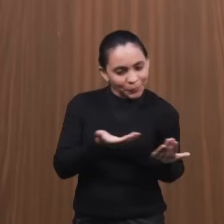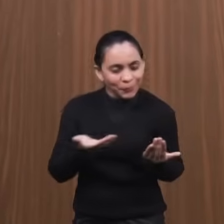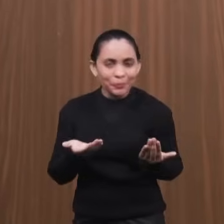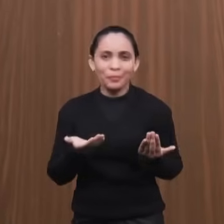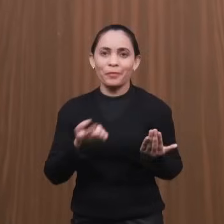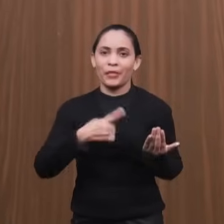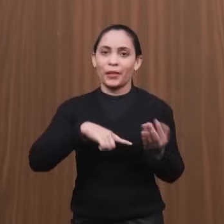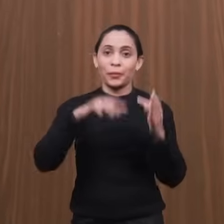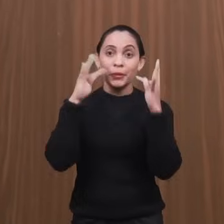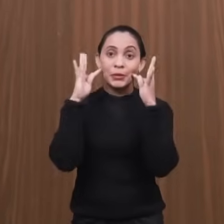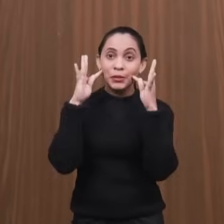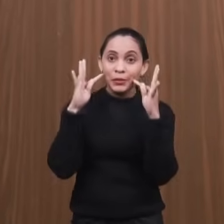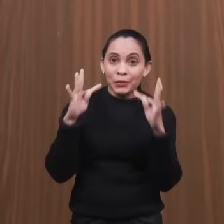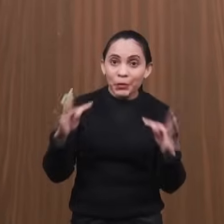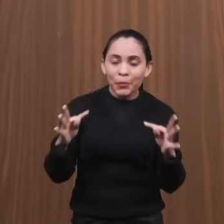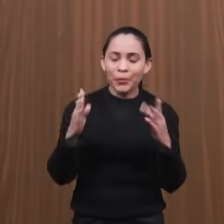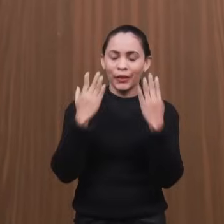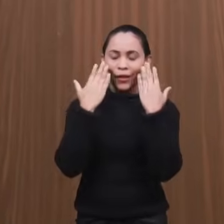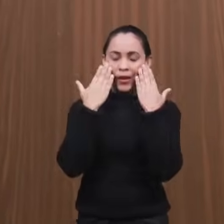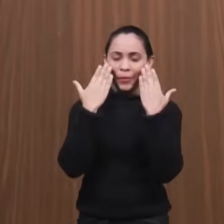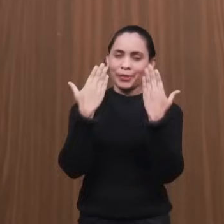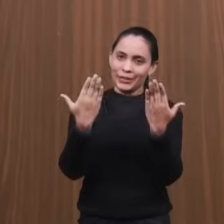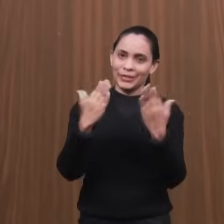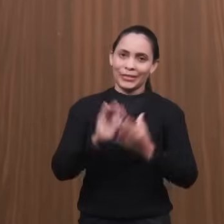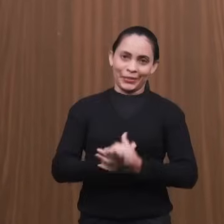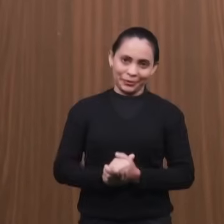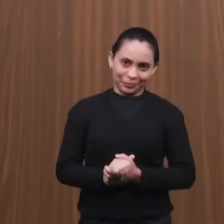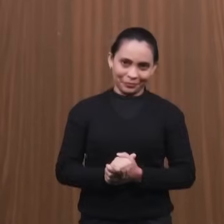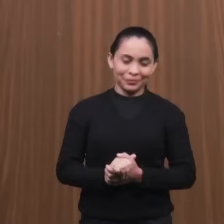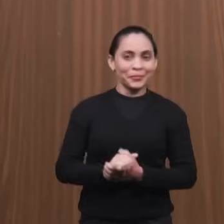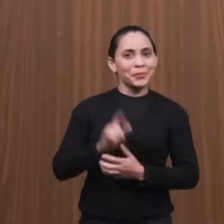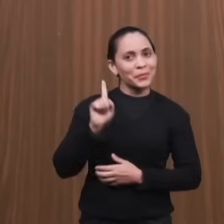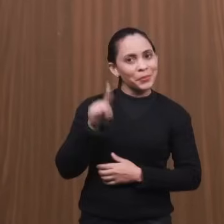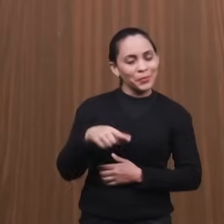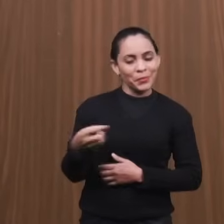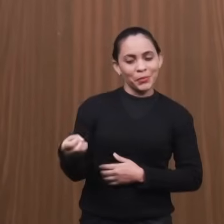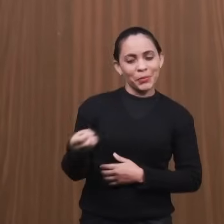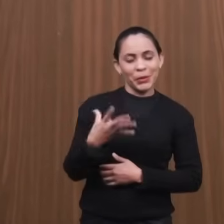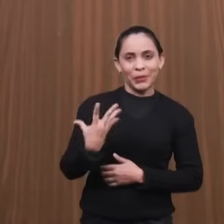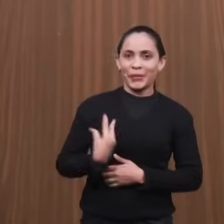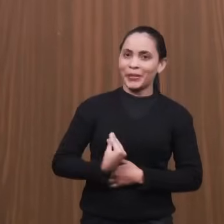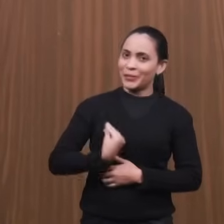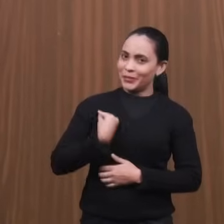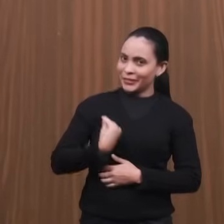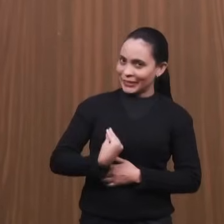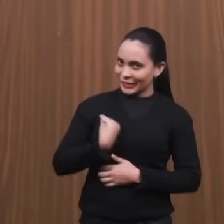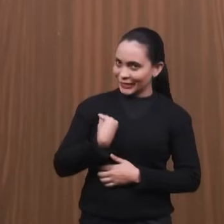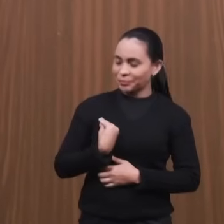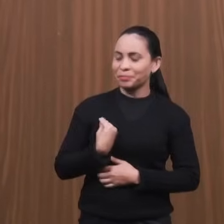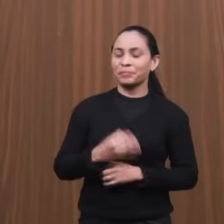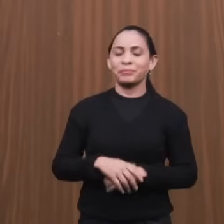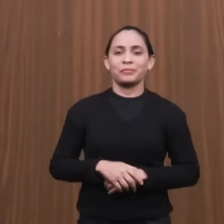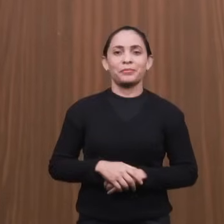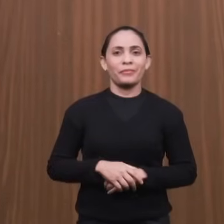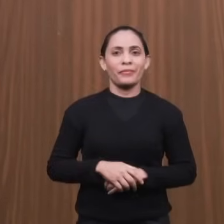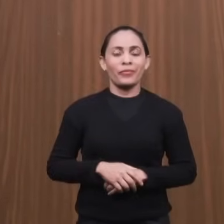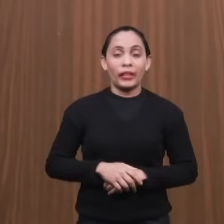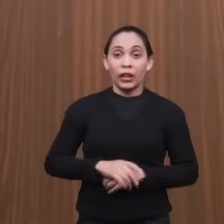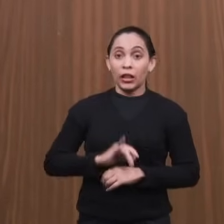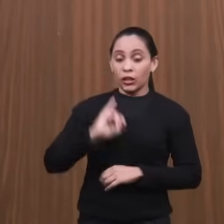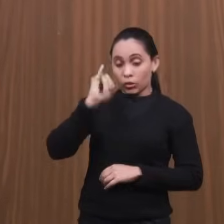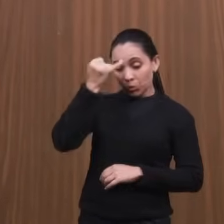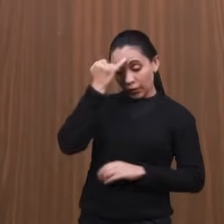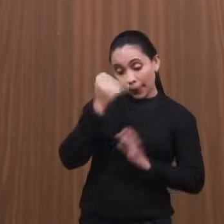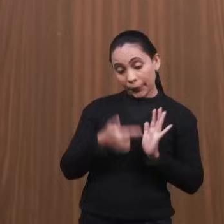do seu testemunho apresentar a eles esta nova vida. E o apelo final da epístola de Judas